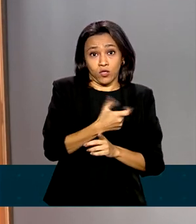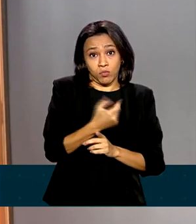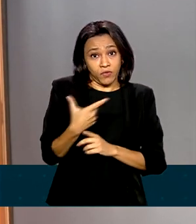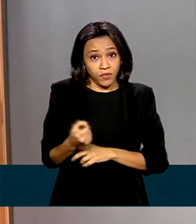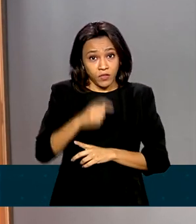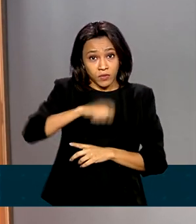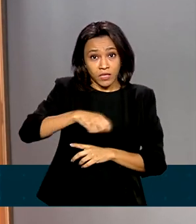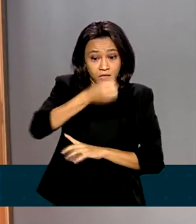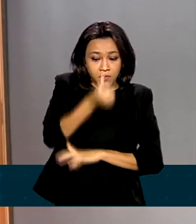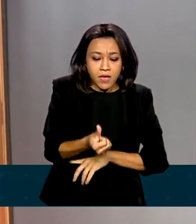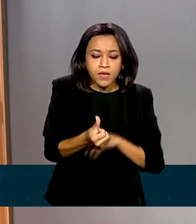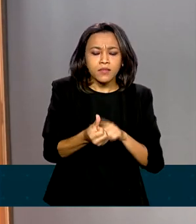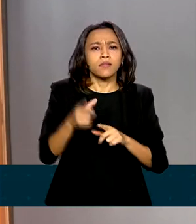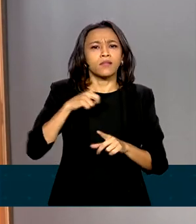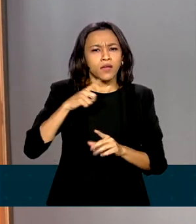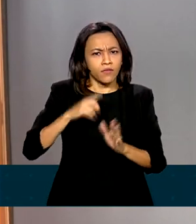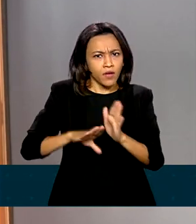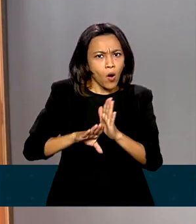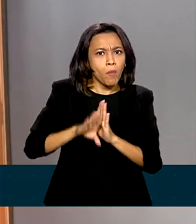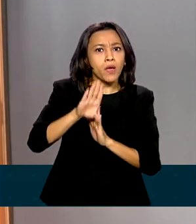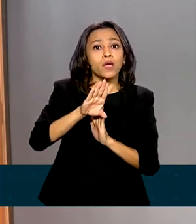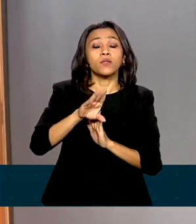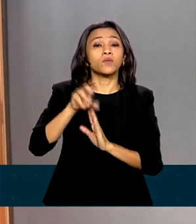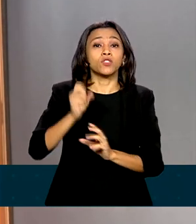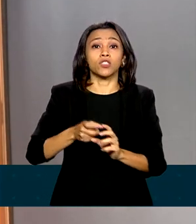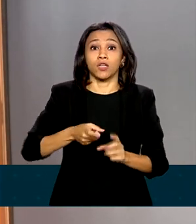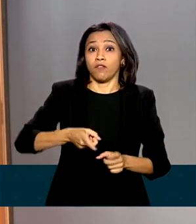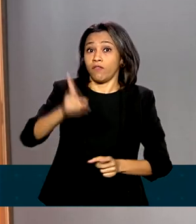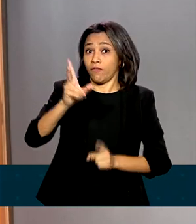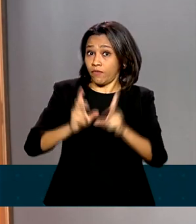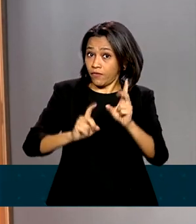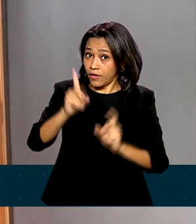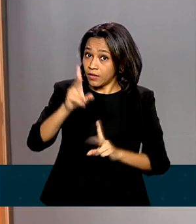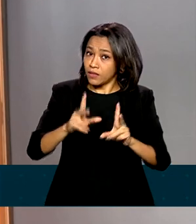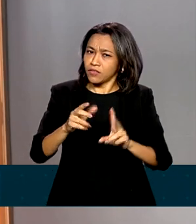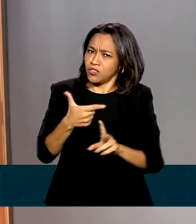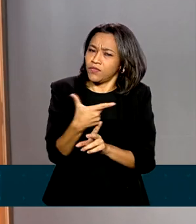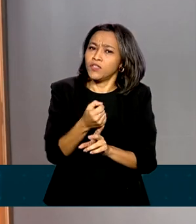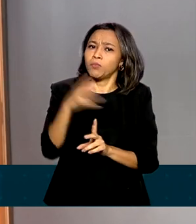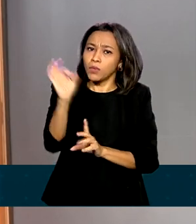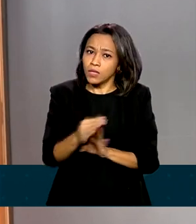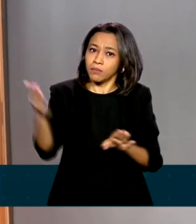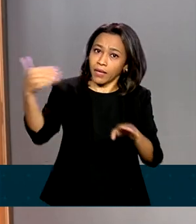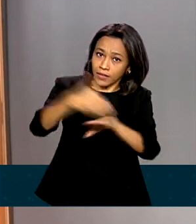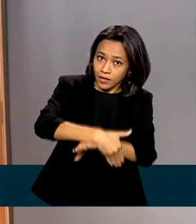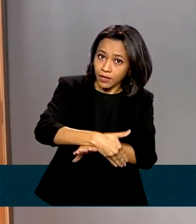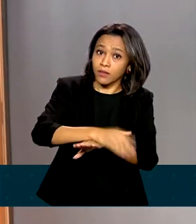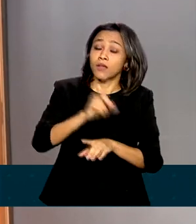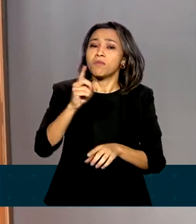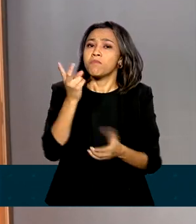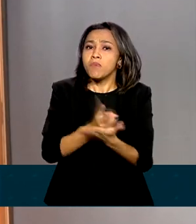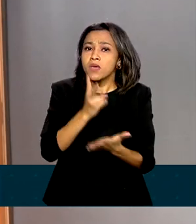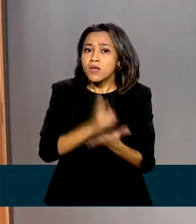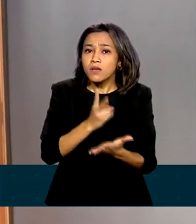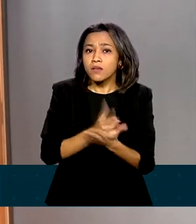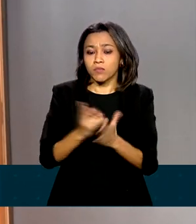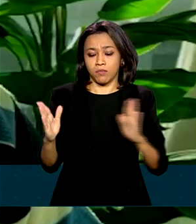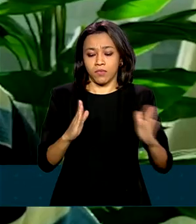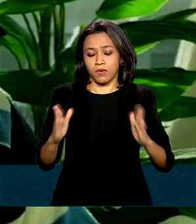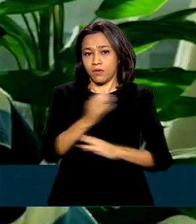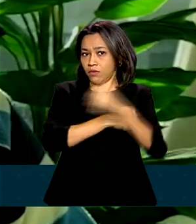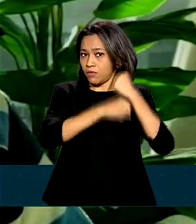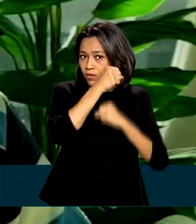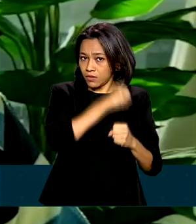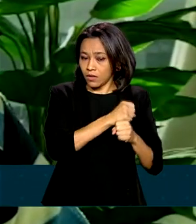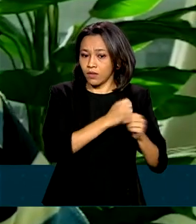o setor registrou aumento de exportações de cerca de 20%, comparado ao mesmo período do ano passado.